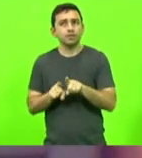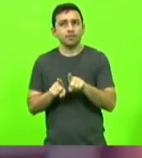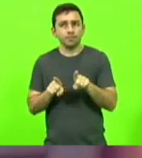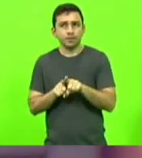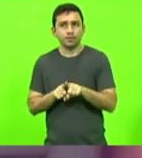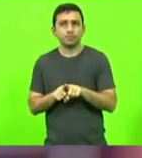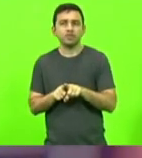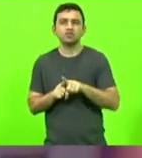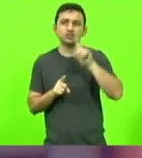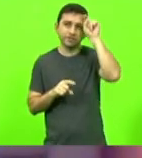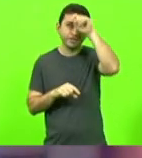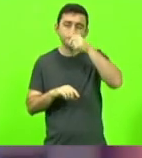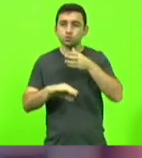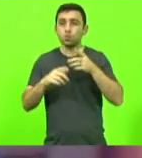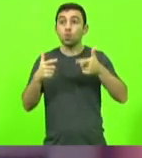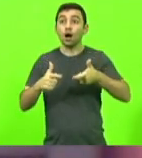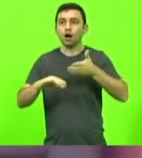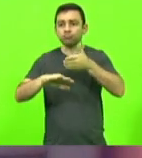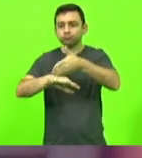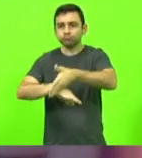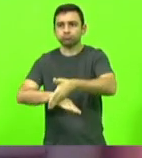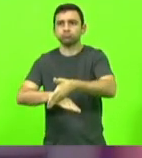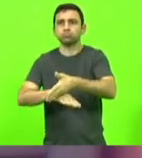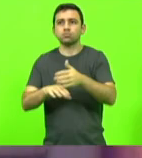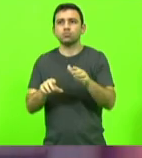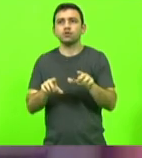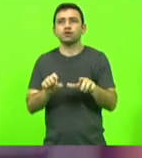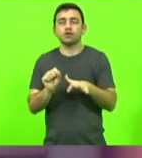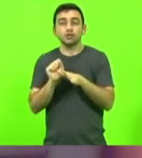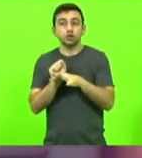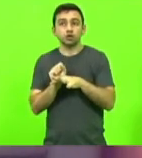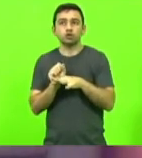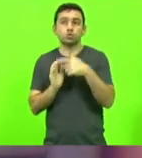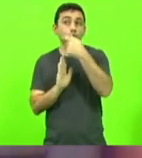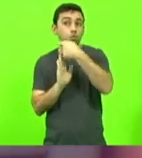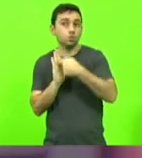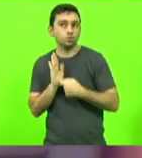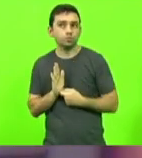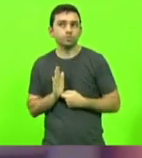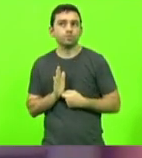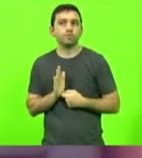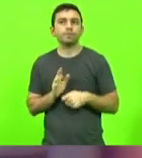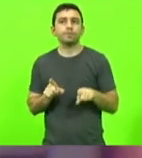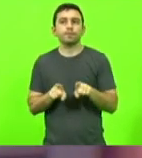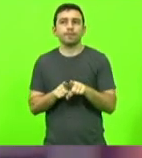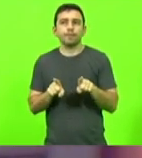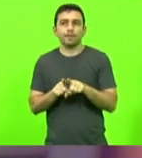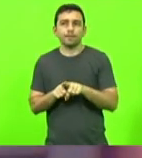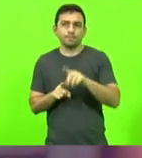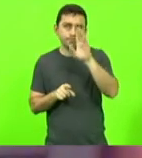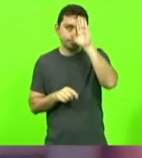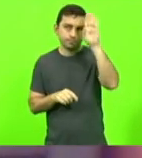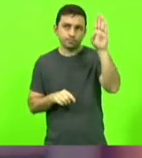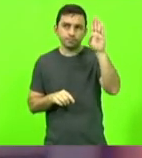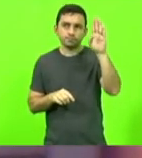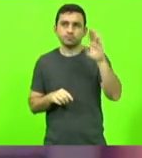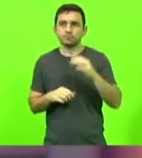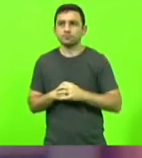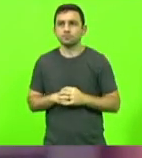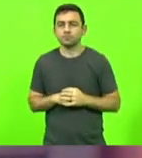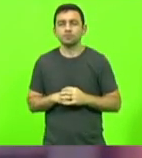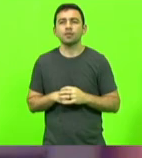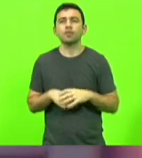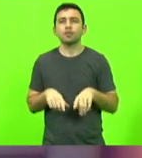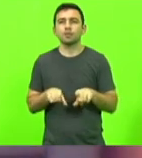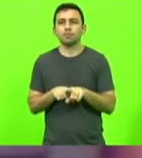difícil acesso, garantia do concurso, né? E o princípio da irredutibilidade